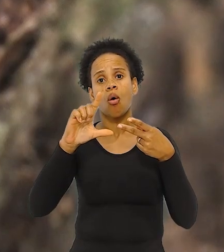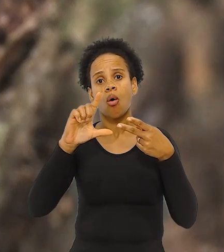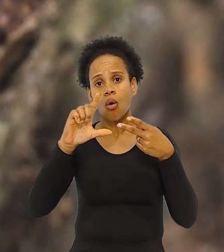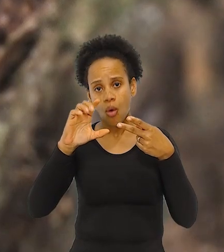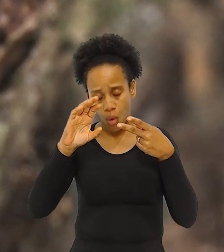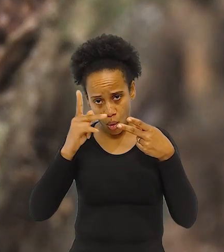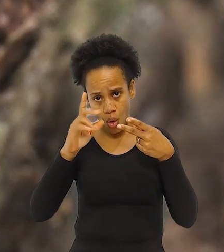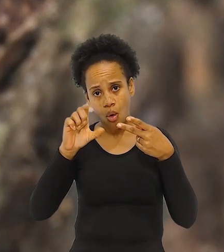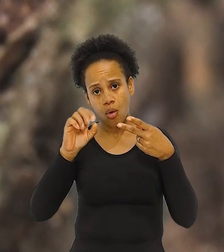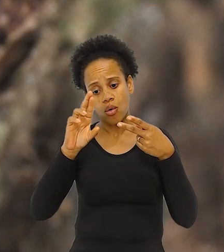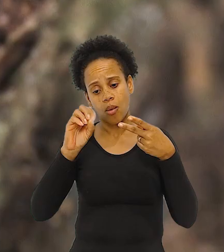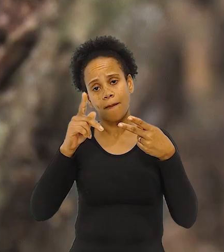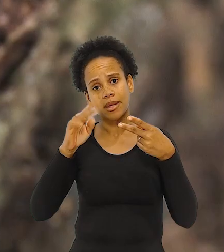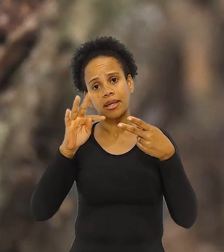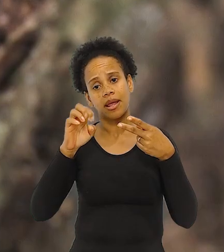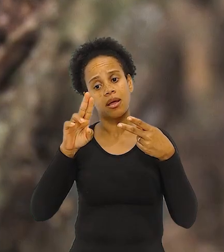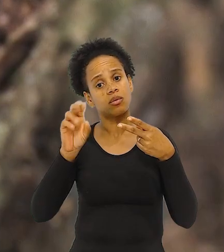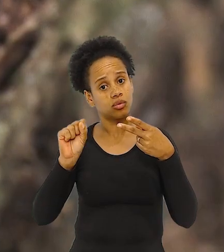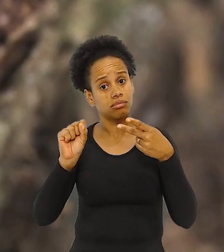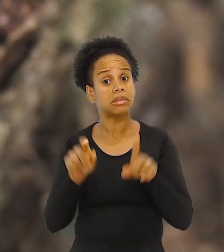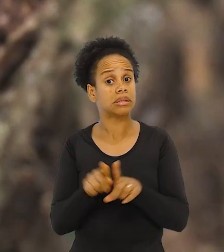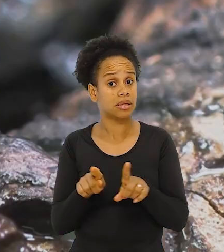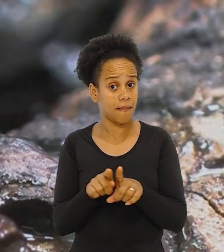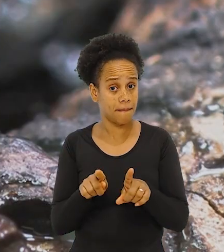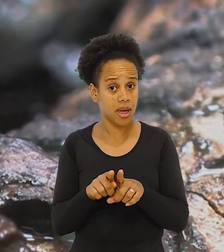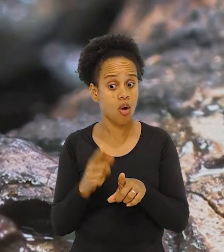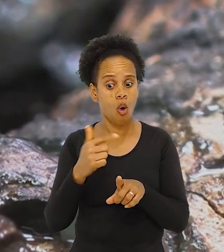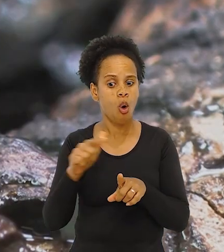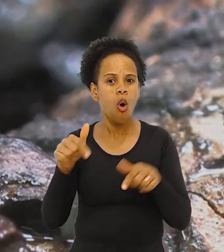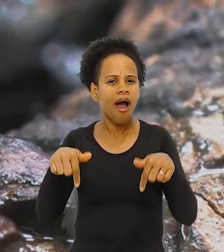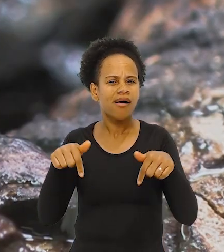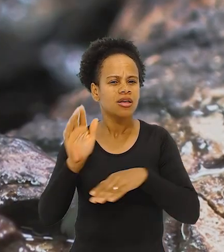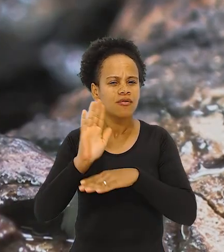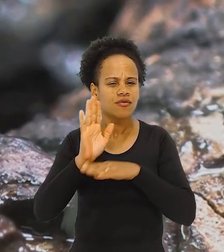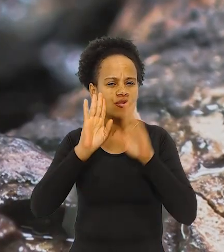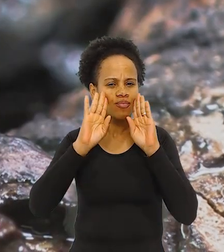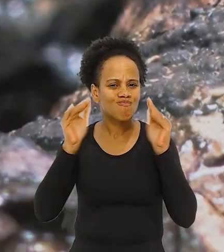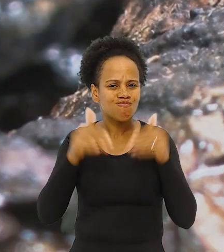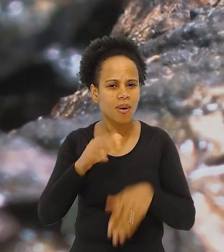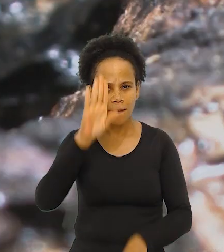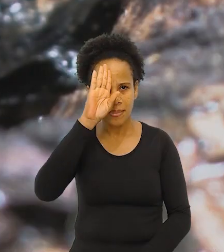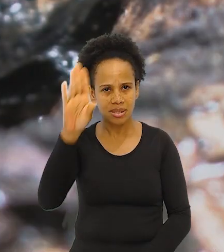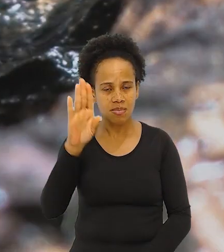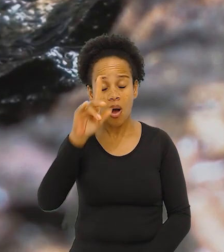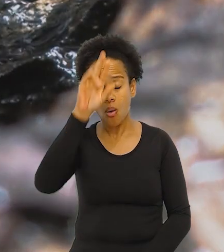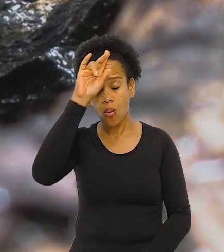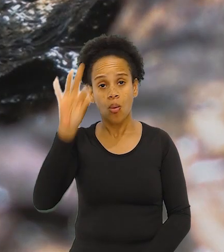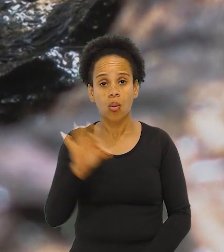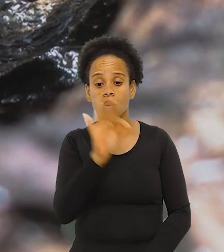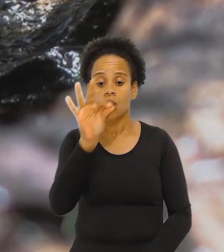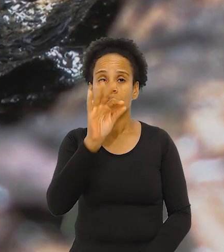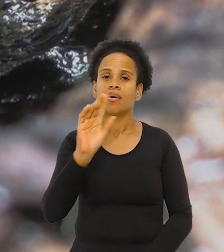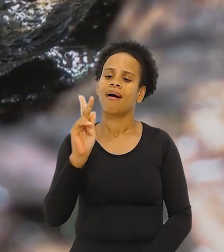cloropteros, e também daqueles que enfatizamos neste vídeo, os mosquitos do